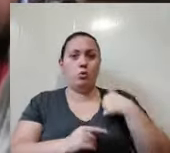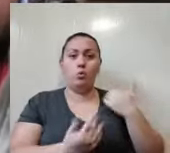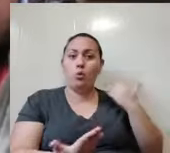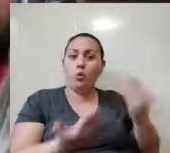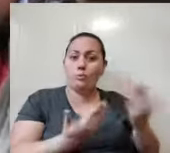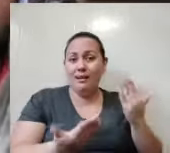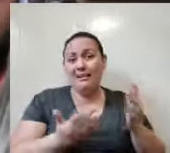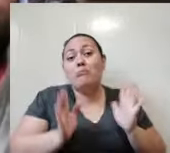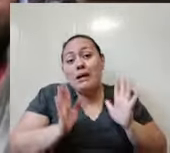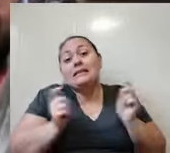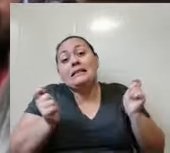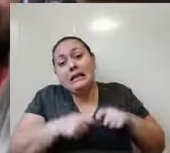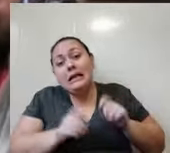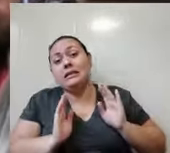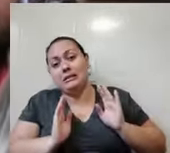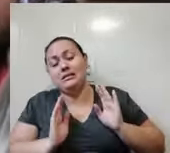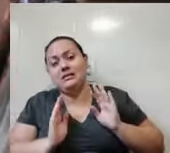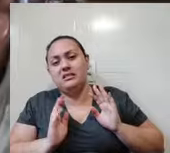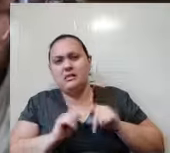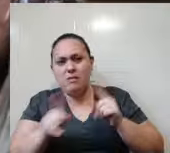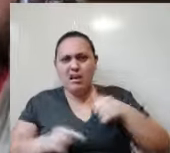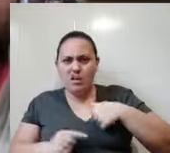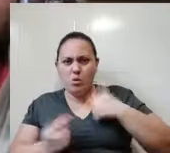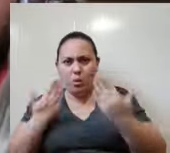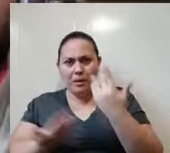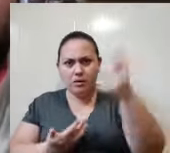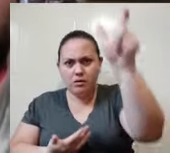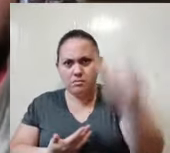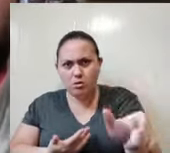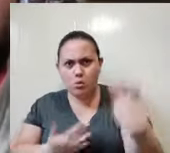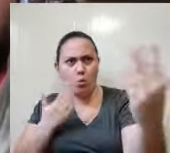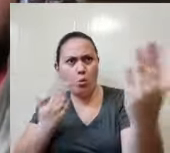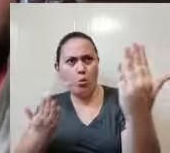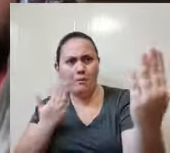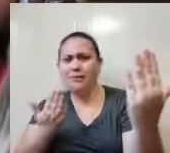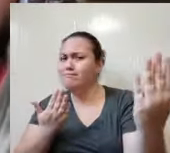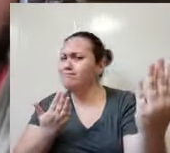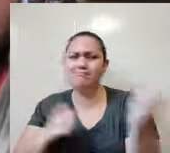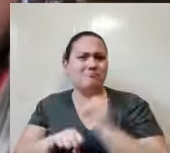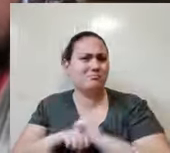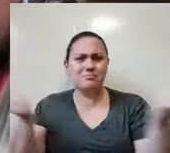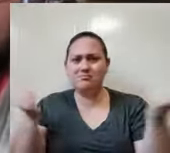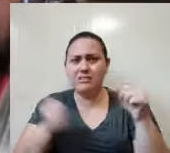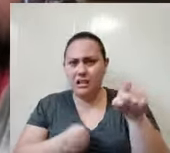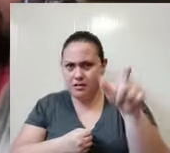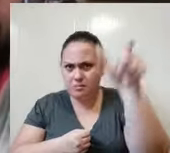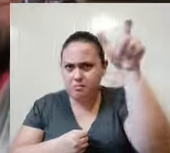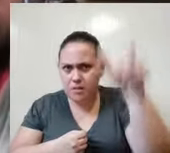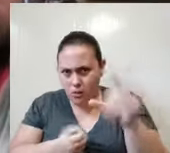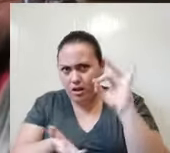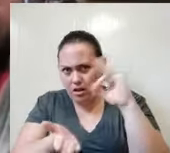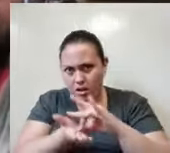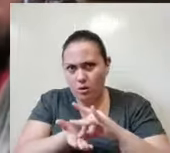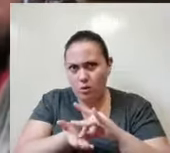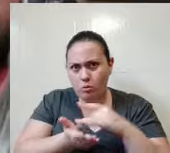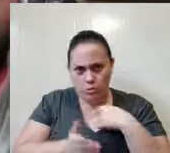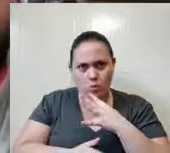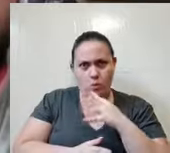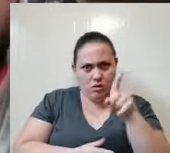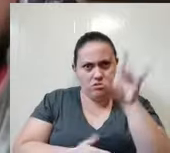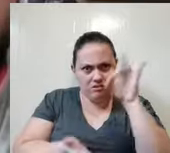evoluindo. E por isso também fica difícil se comparar. Mas até existe a possibilidade. Agora, com outras pessoas, primeiro, essa